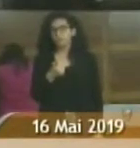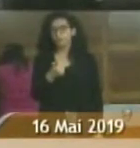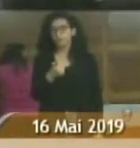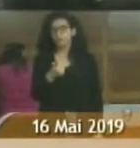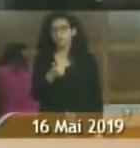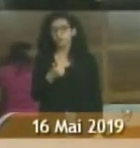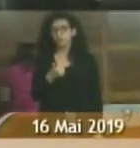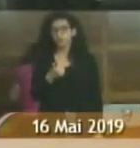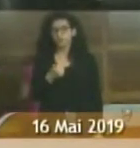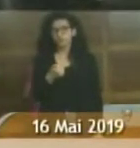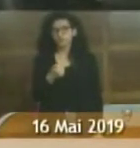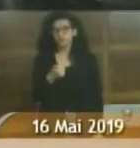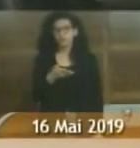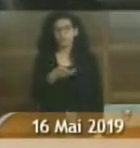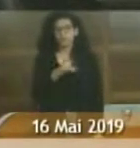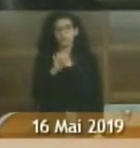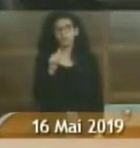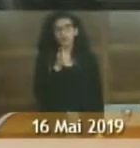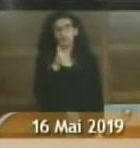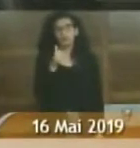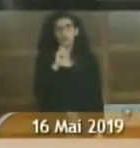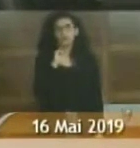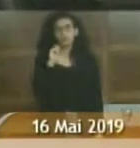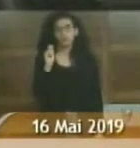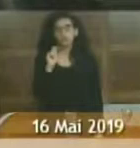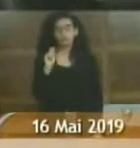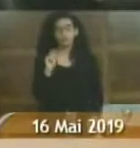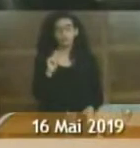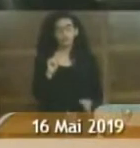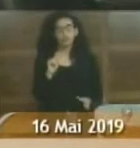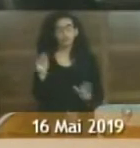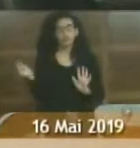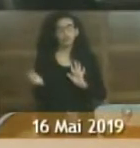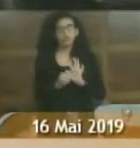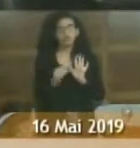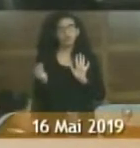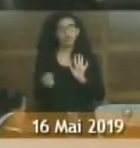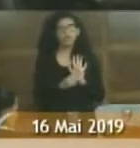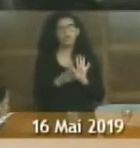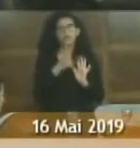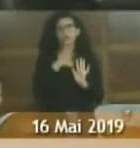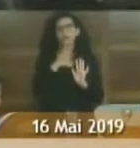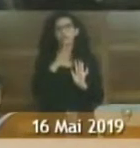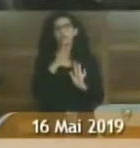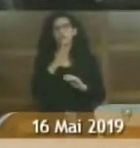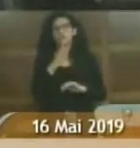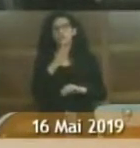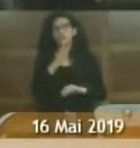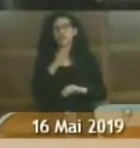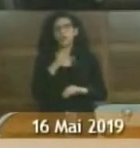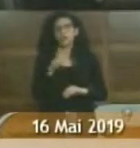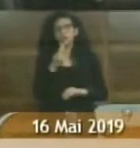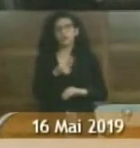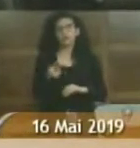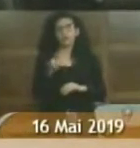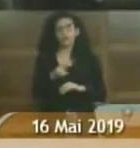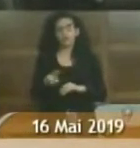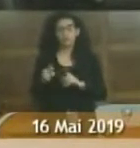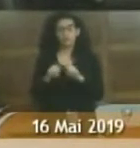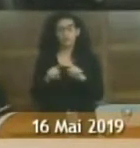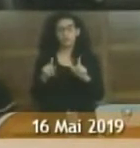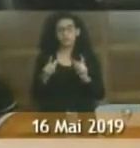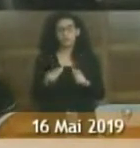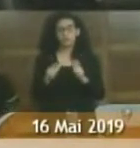041/RI-2019, datado de 11 de abril de 2019, seus anexos referente ao pedido de reconhecimento extrajudicial de uso capião,